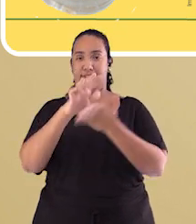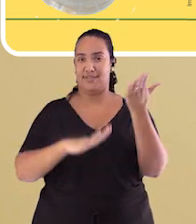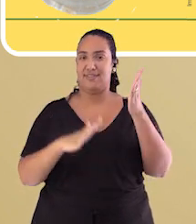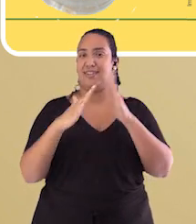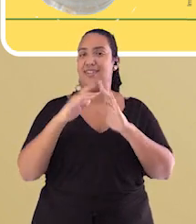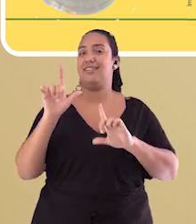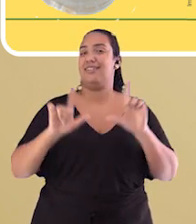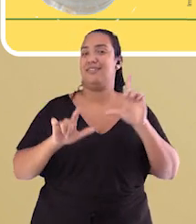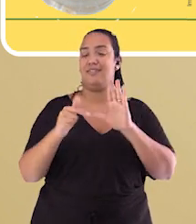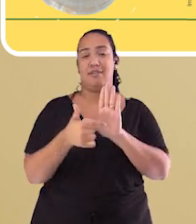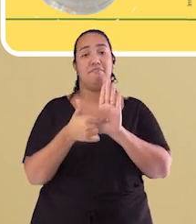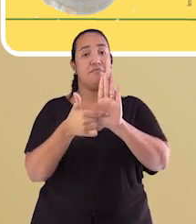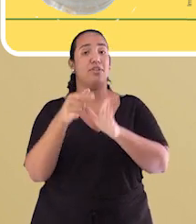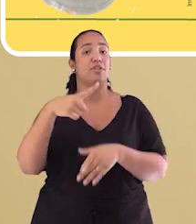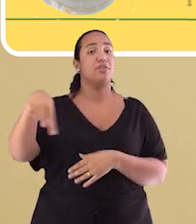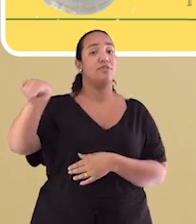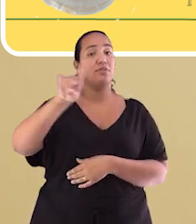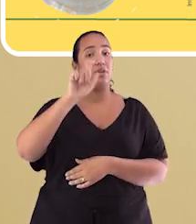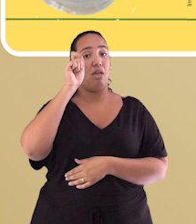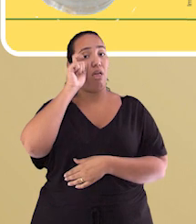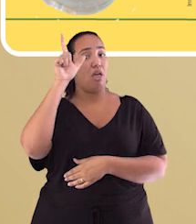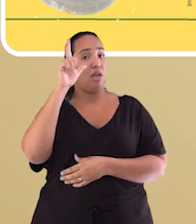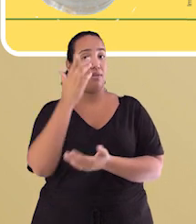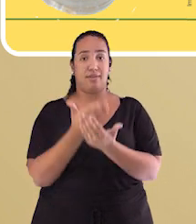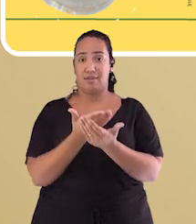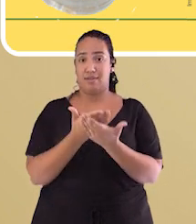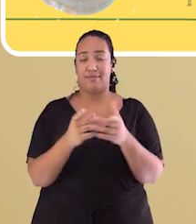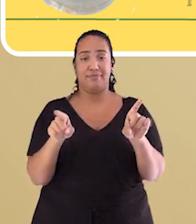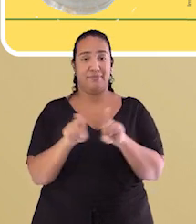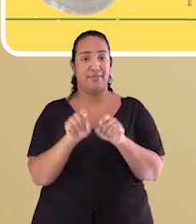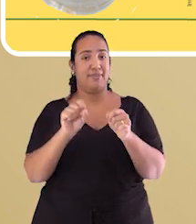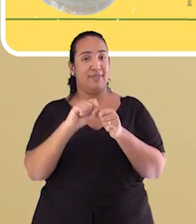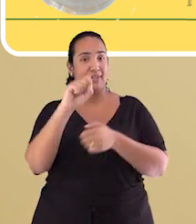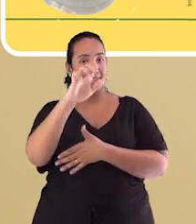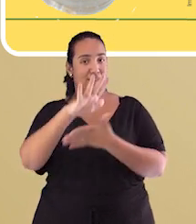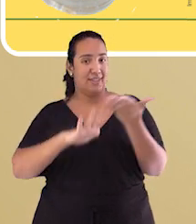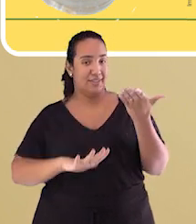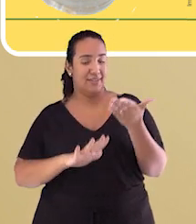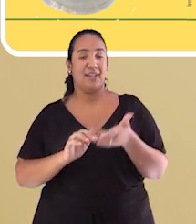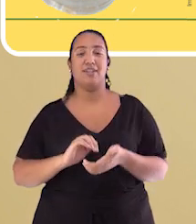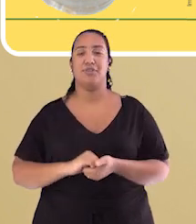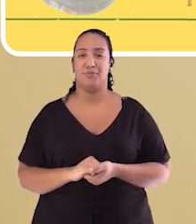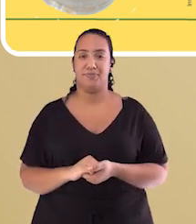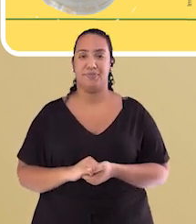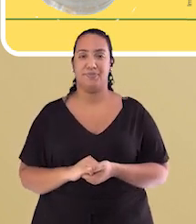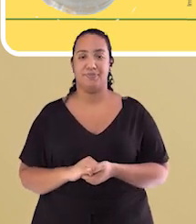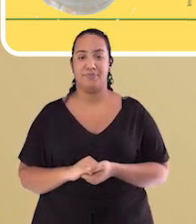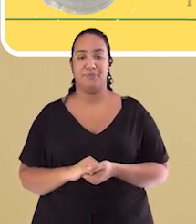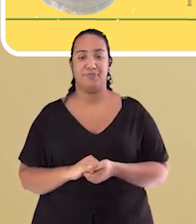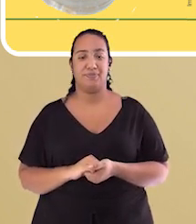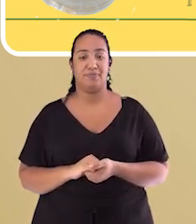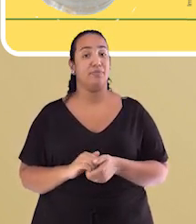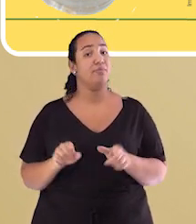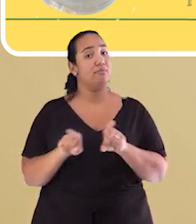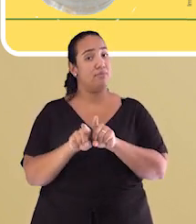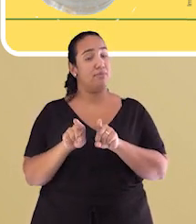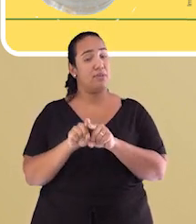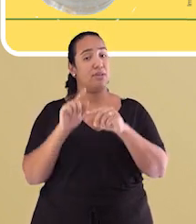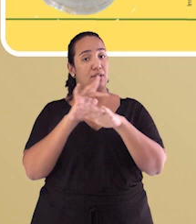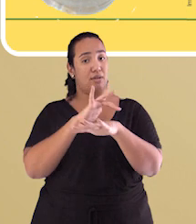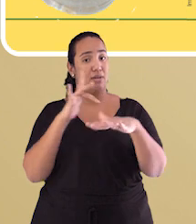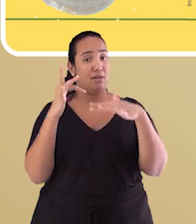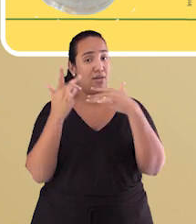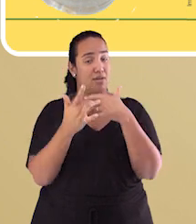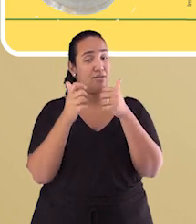TV, mostrando pra gente que você está ligado nas aulas e fazendo as atividades que são propostas aqui. Nos siga também nas